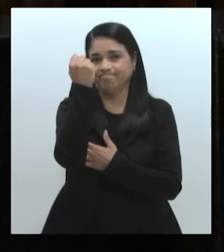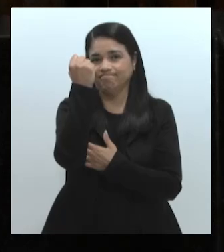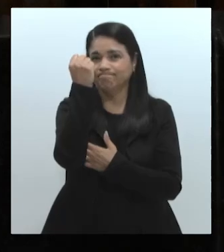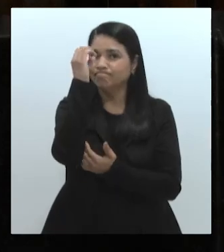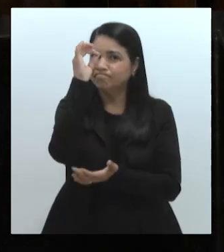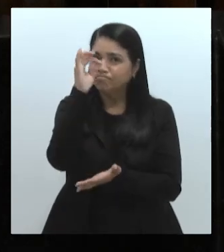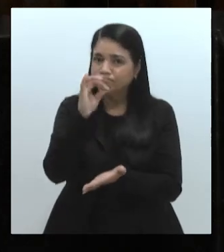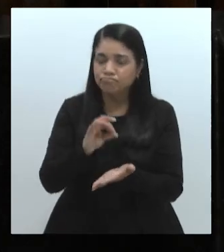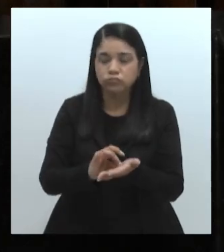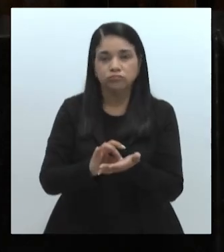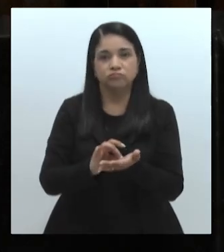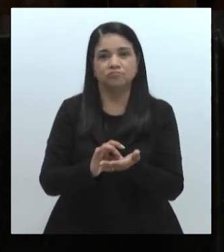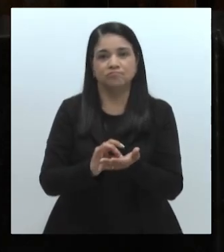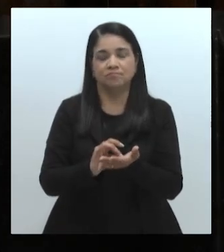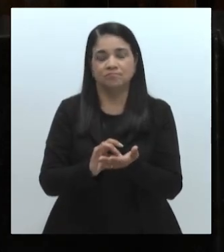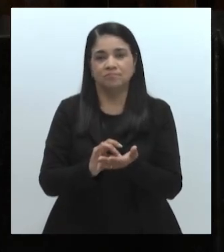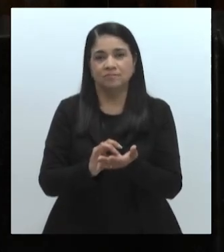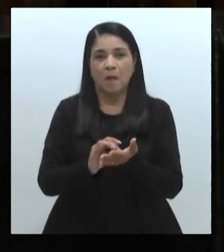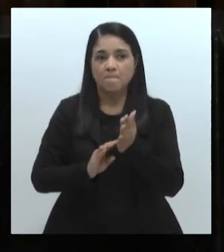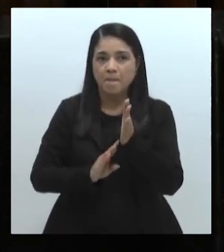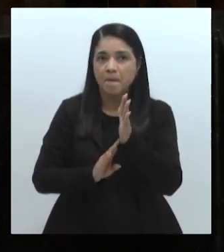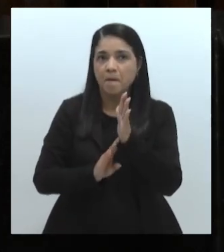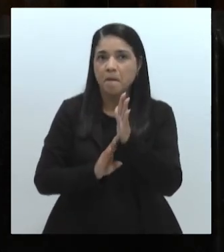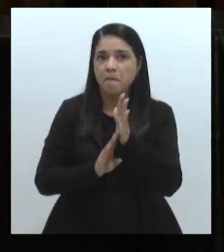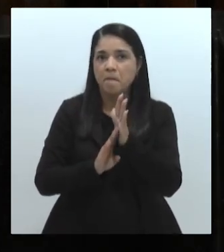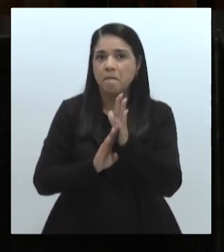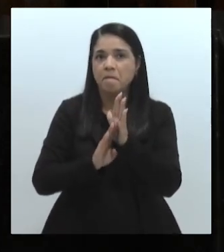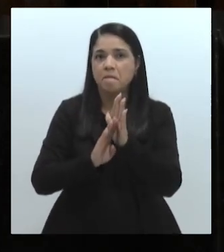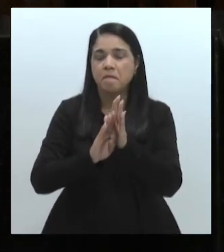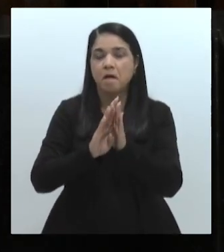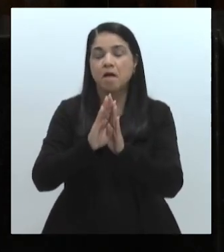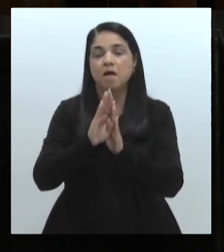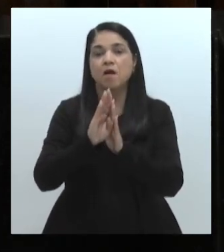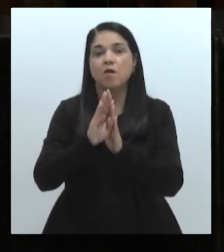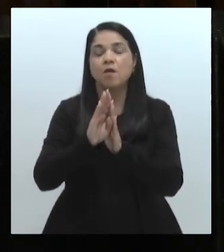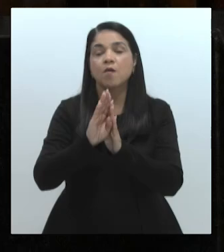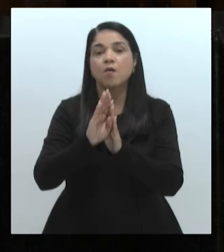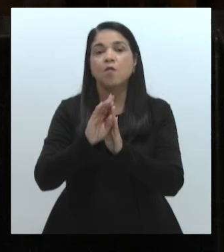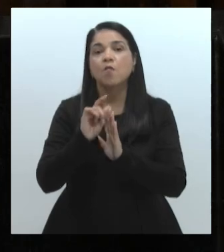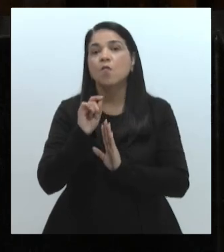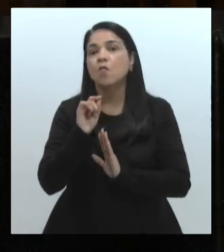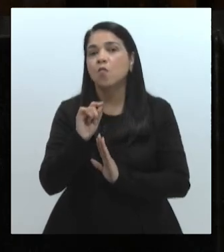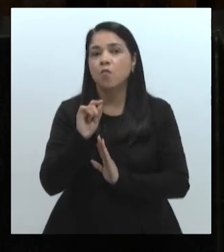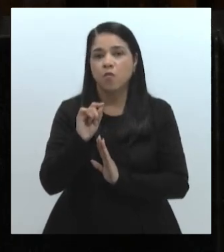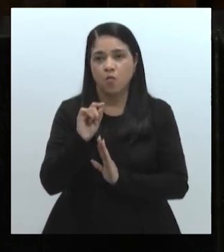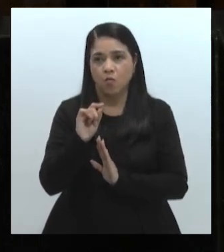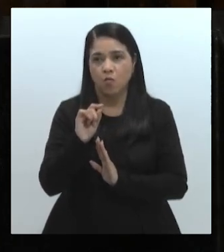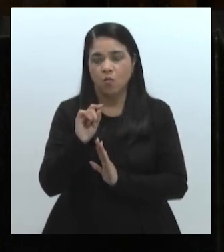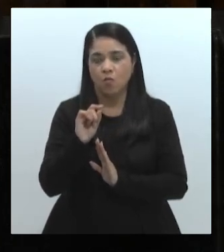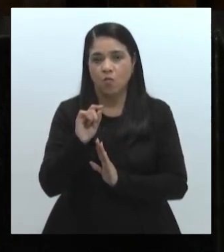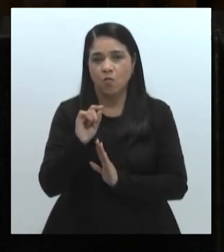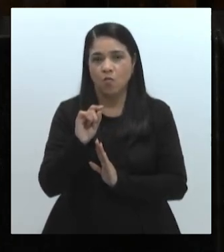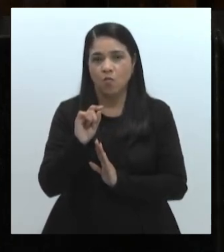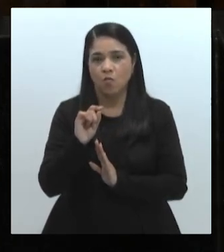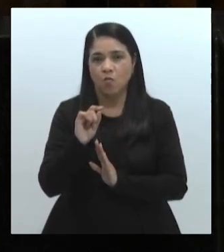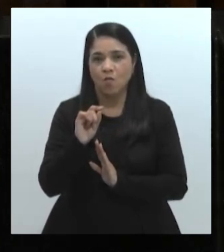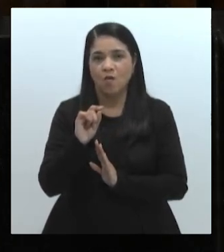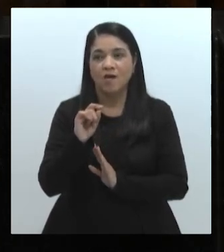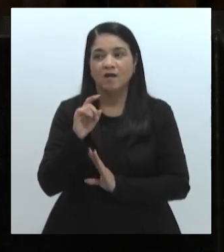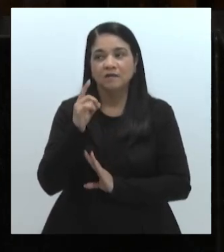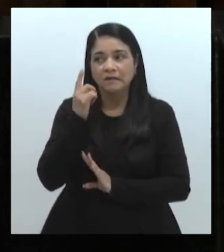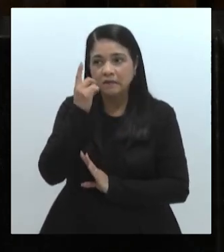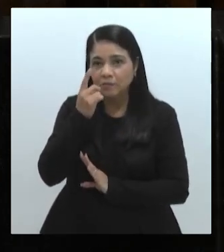e crescer aquilo que chamamos, deputada Élica